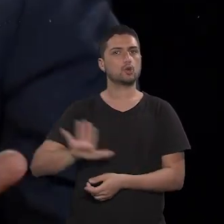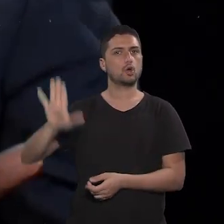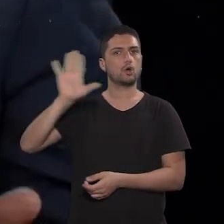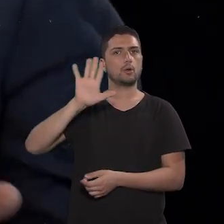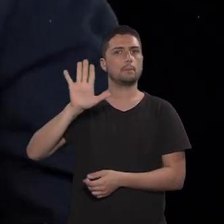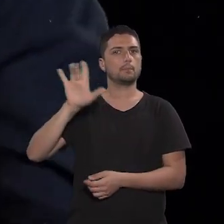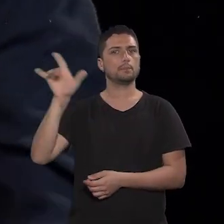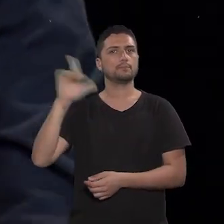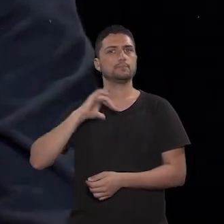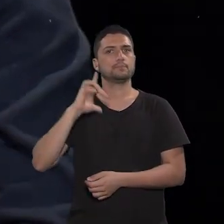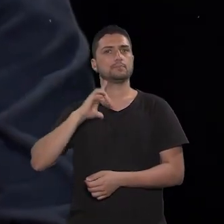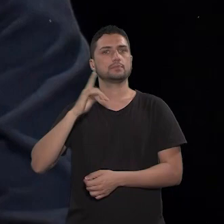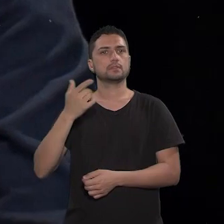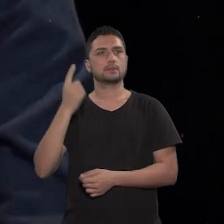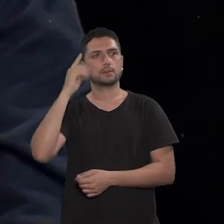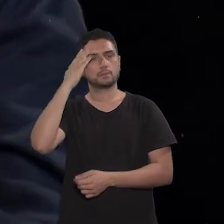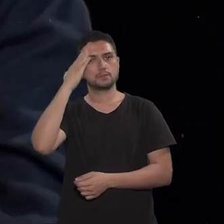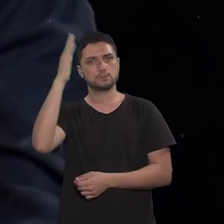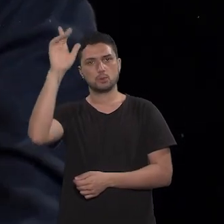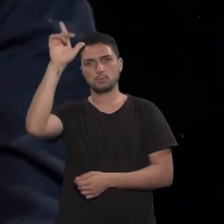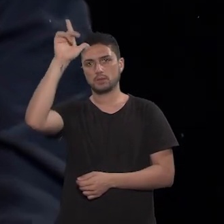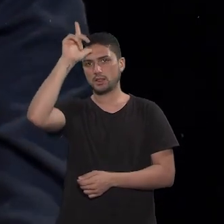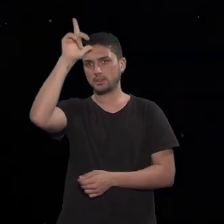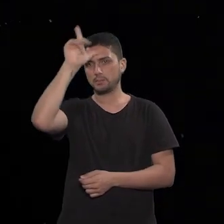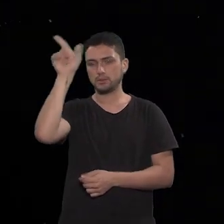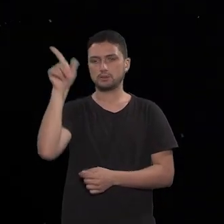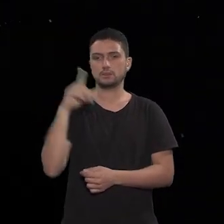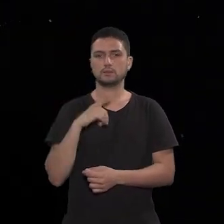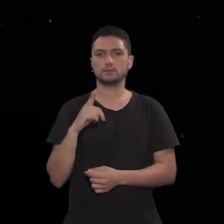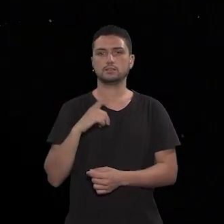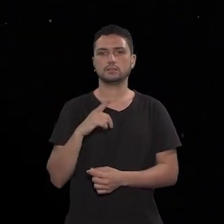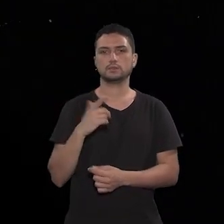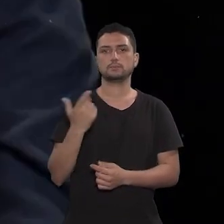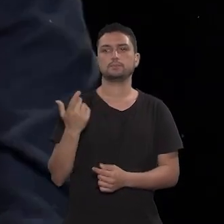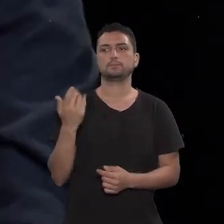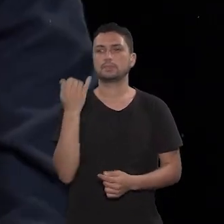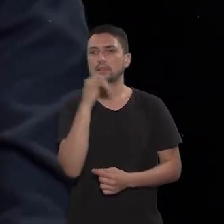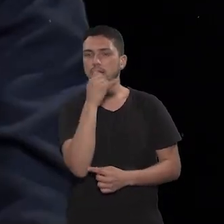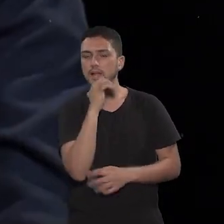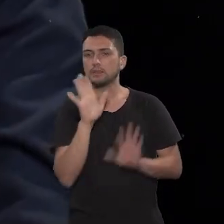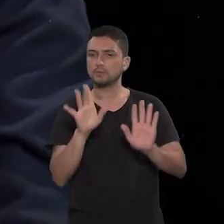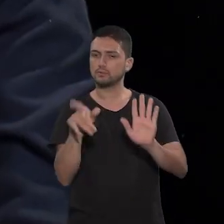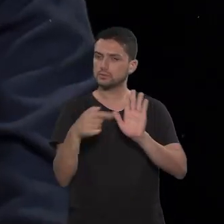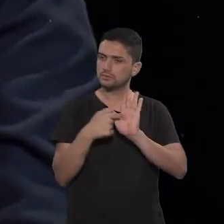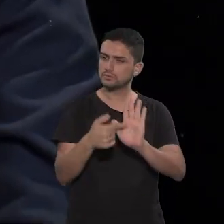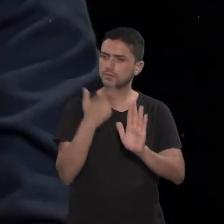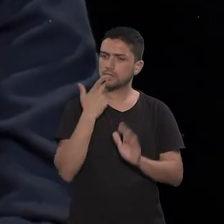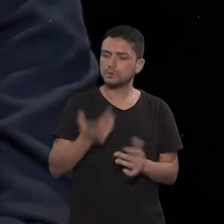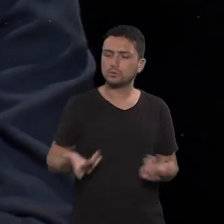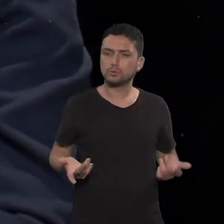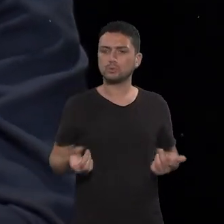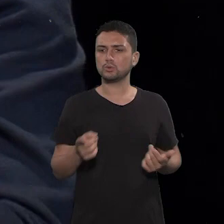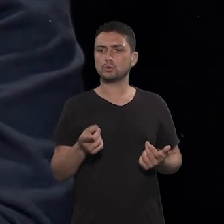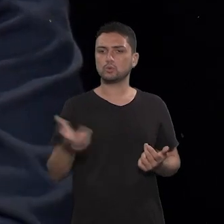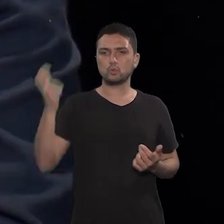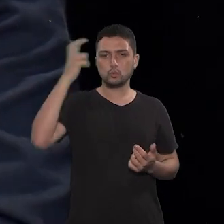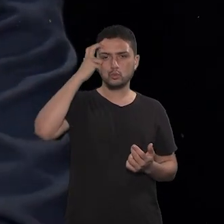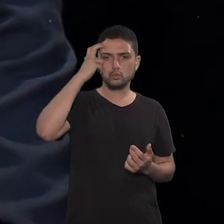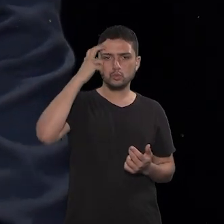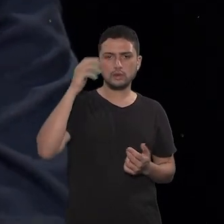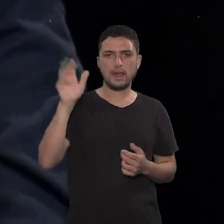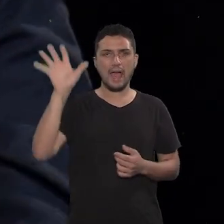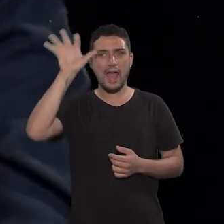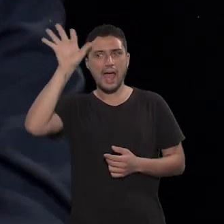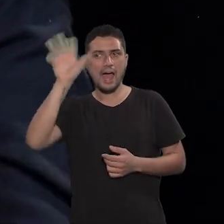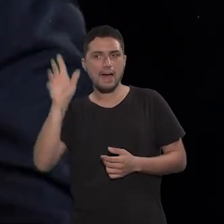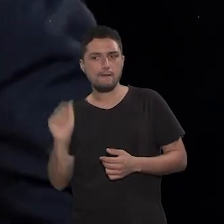à cultura europeia, especialmente à cultura alemã, Sim. italiana. Mas pelo que você está mostrando, a cultura afro-gaúcha é muito